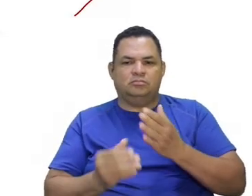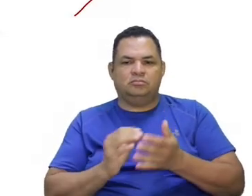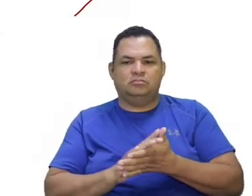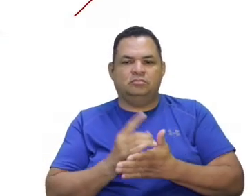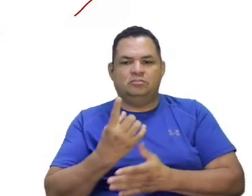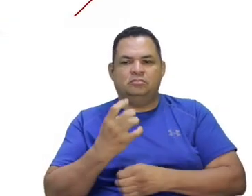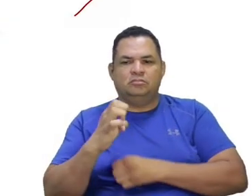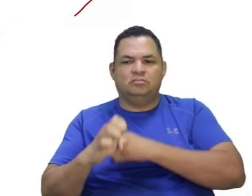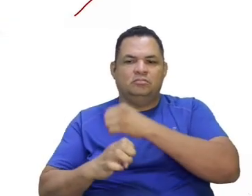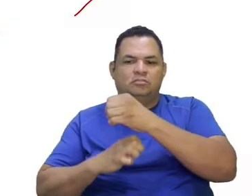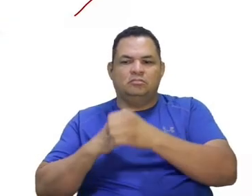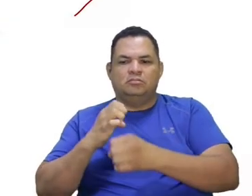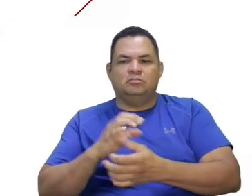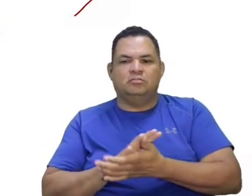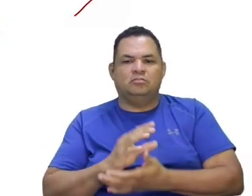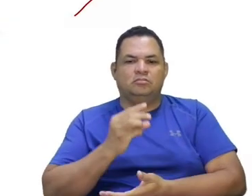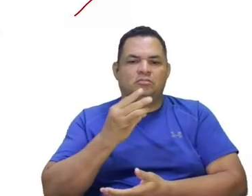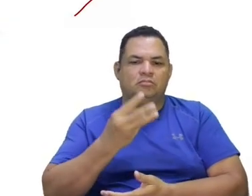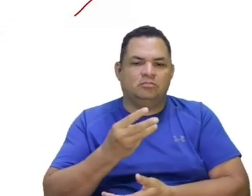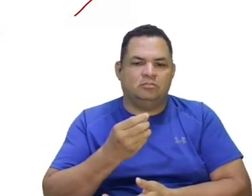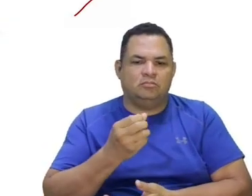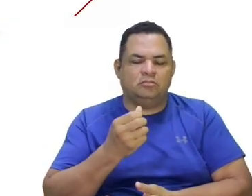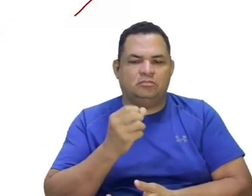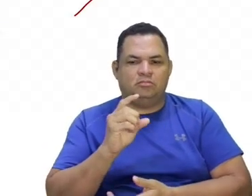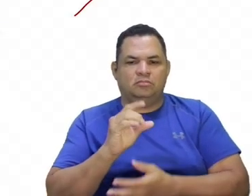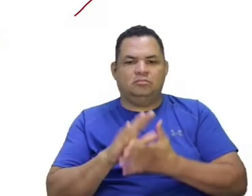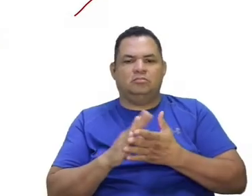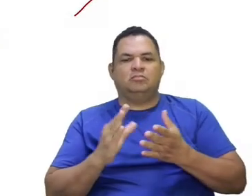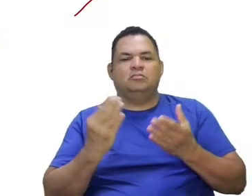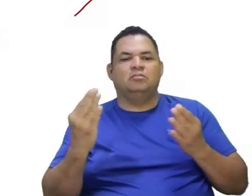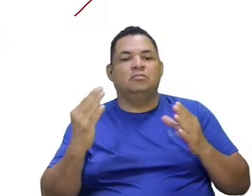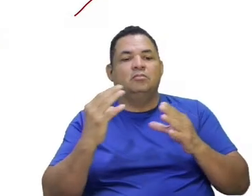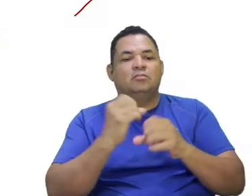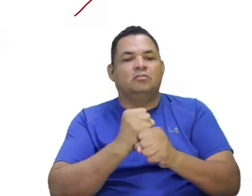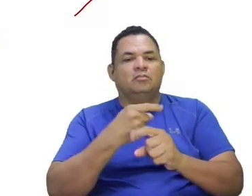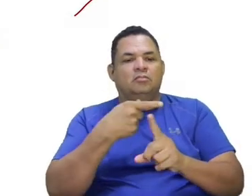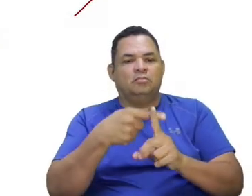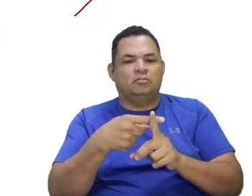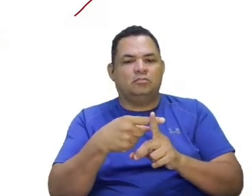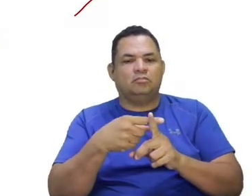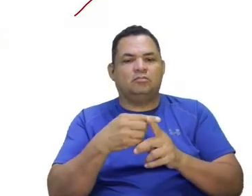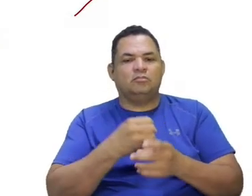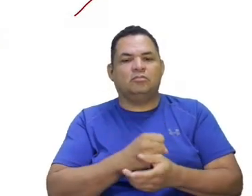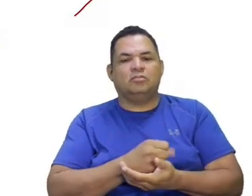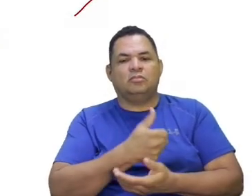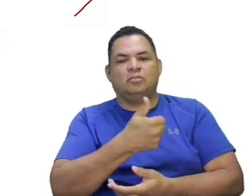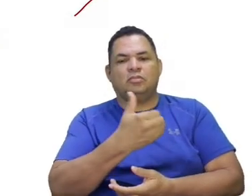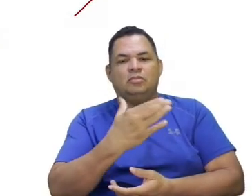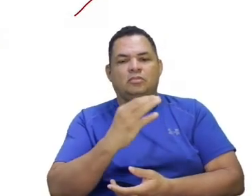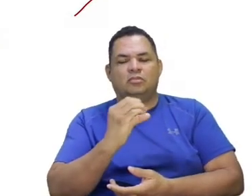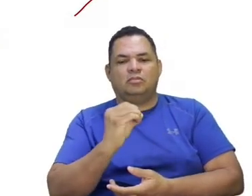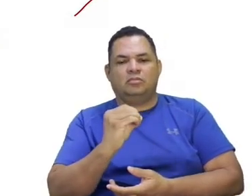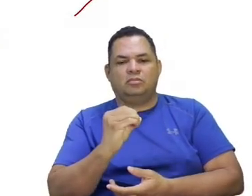um elétron. Então fica 3D1. Somando fica quantos elétrons aqui?